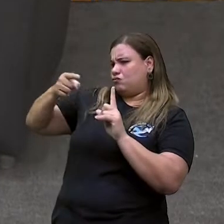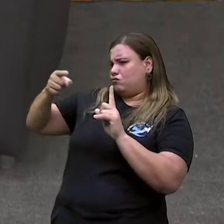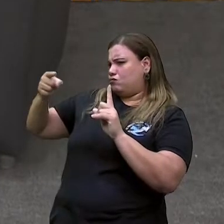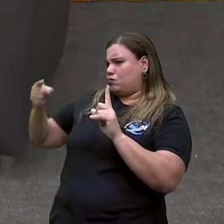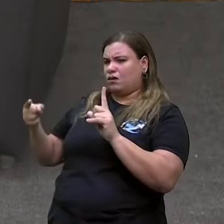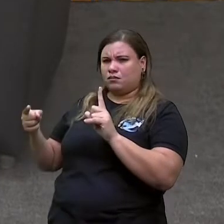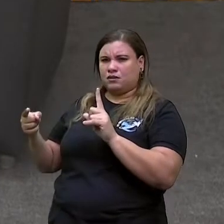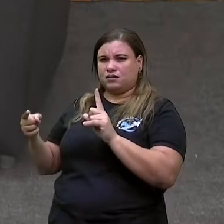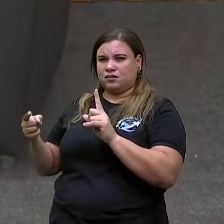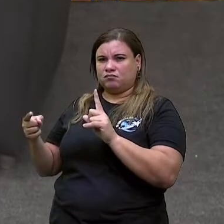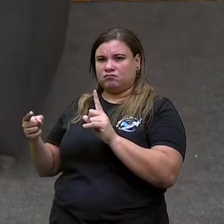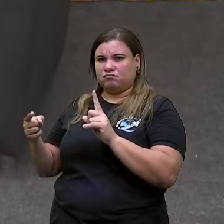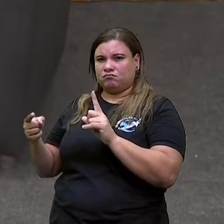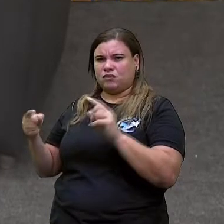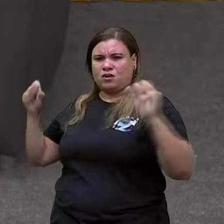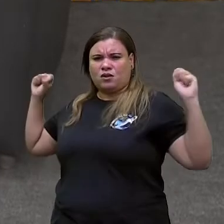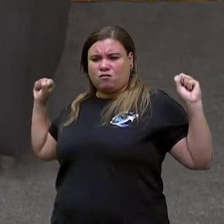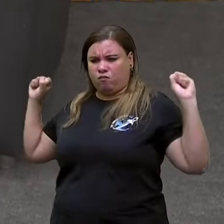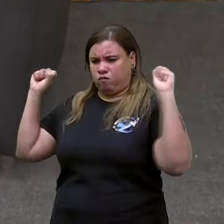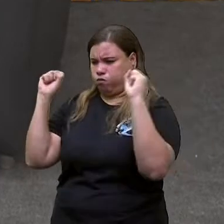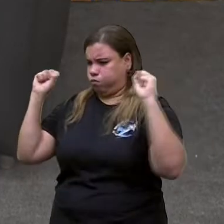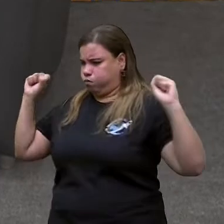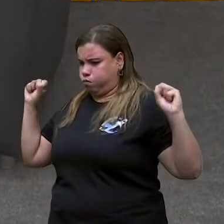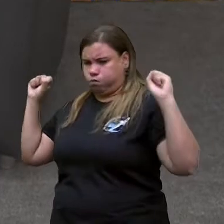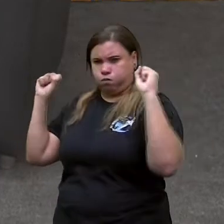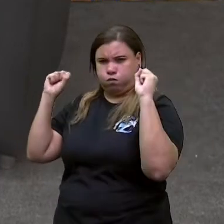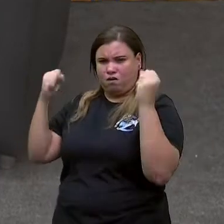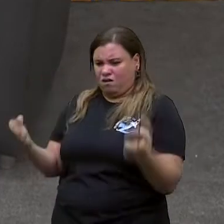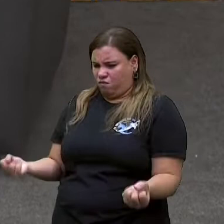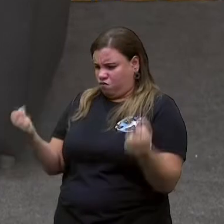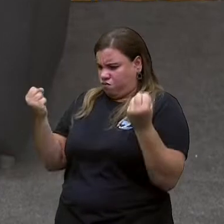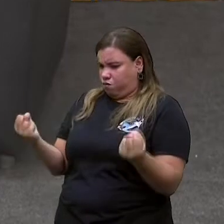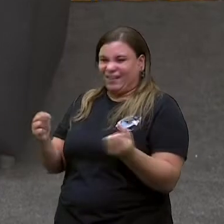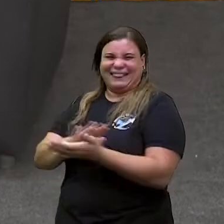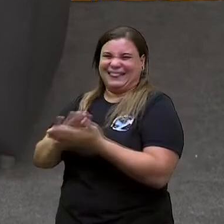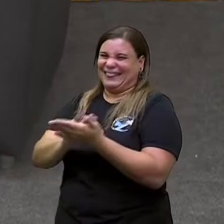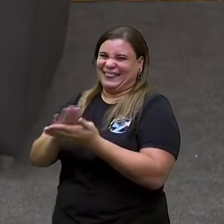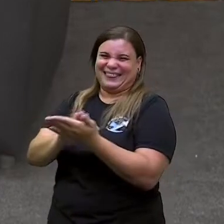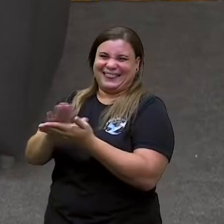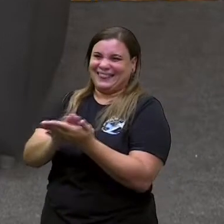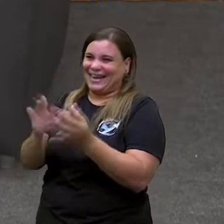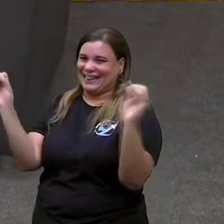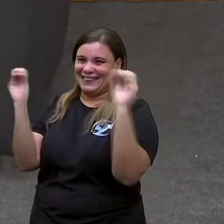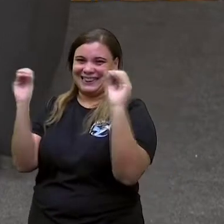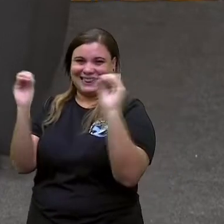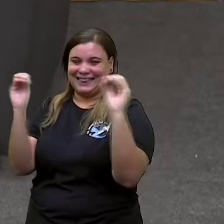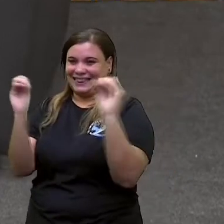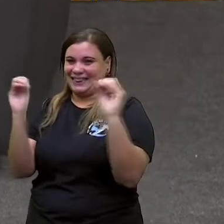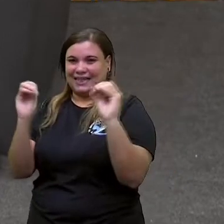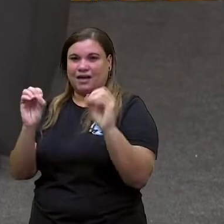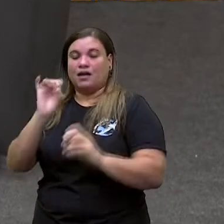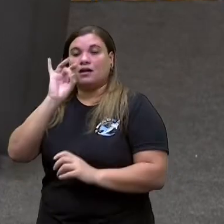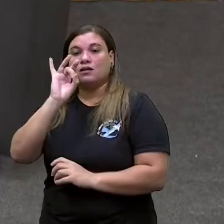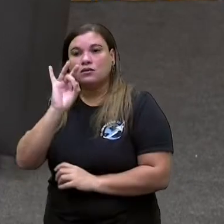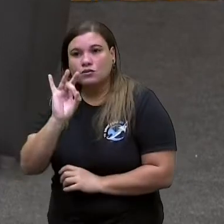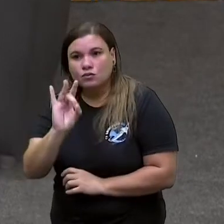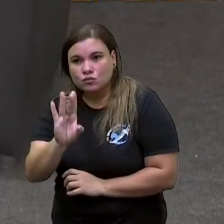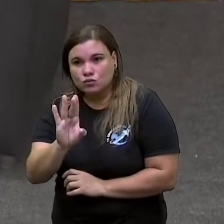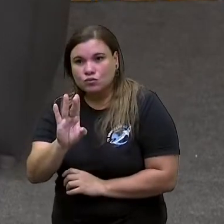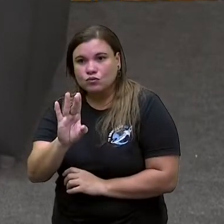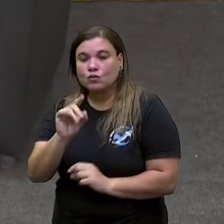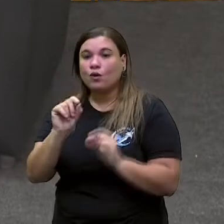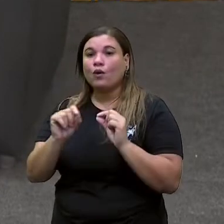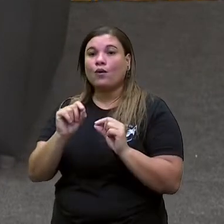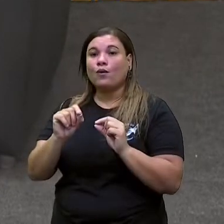domingo à tarde, 6 horas. Vai ficar sem joelho, vai ficar sem ombro. Daqui a um tempo vai envelhecer, vai quebrar todo,